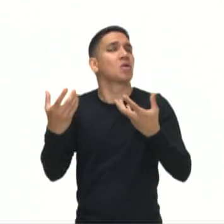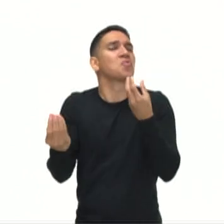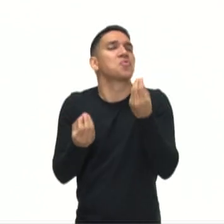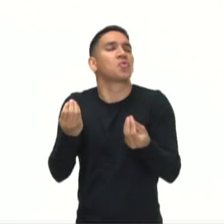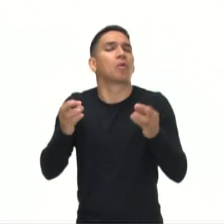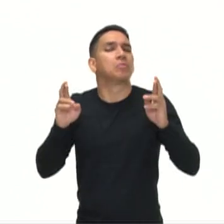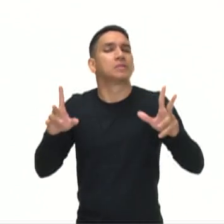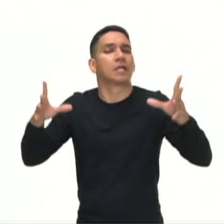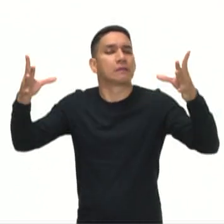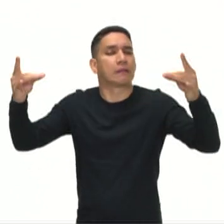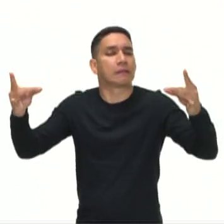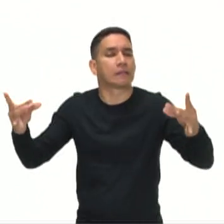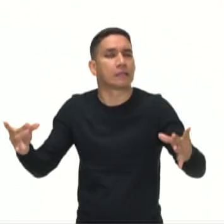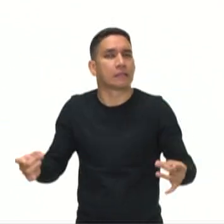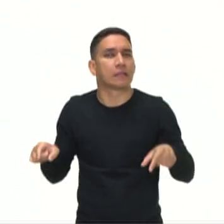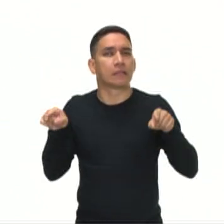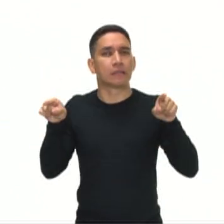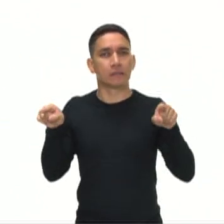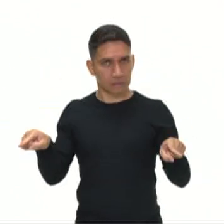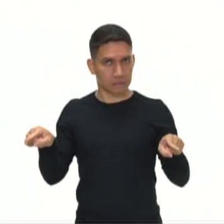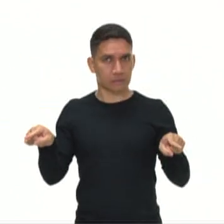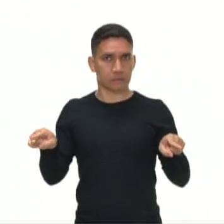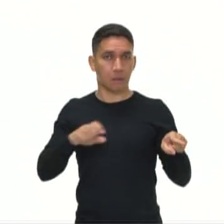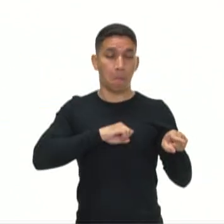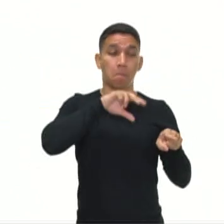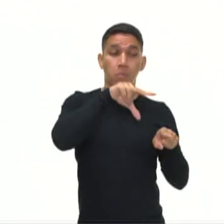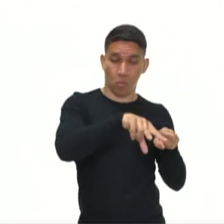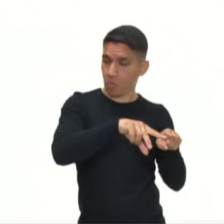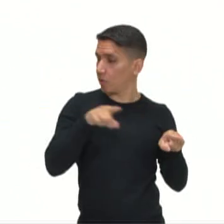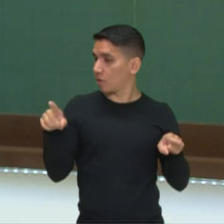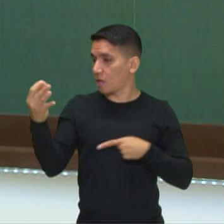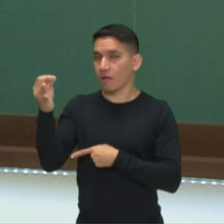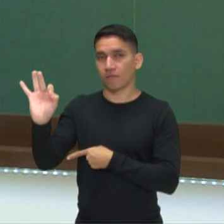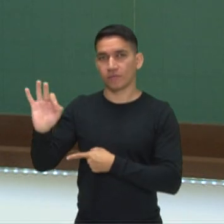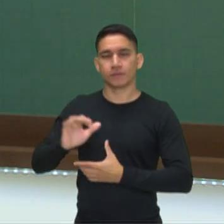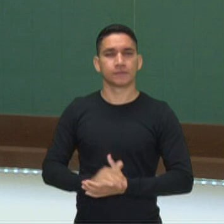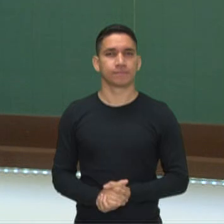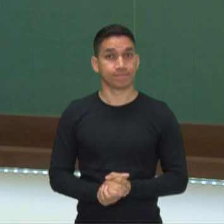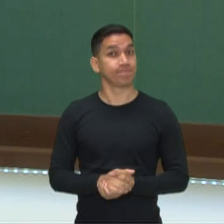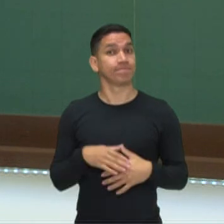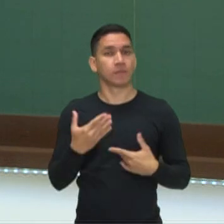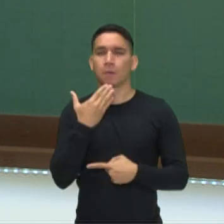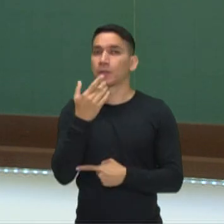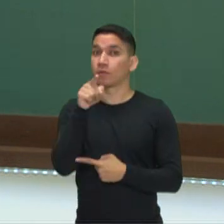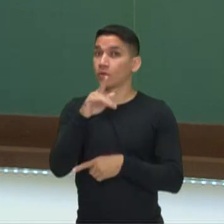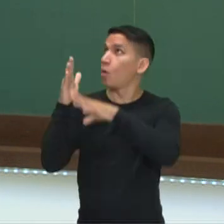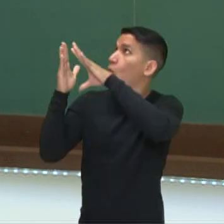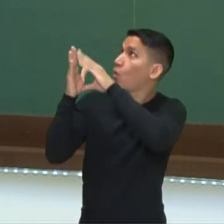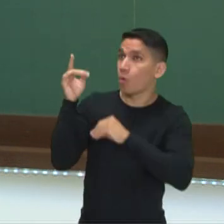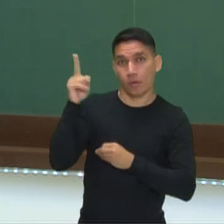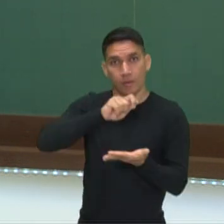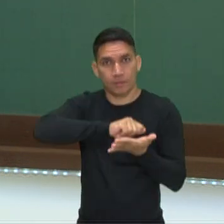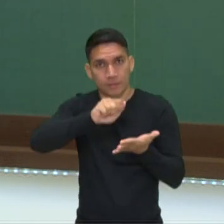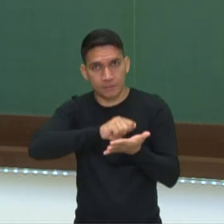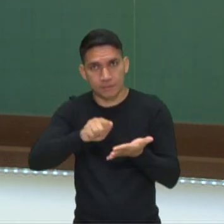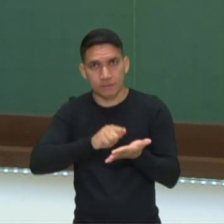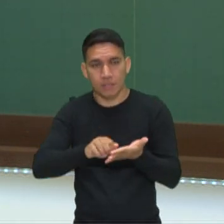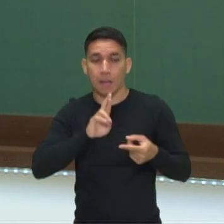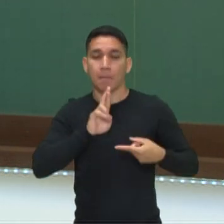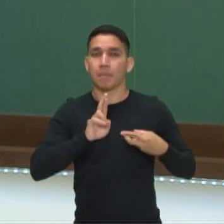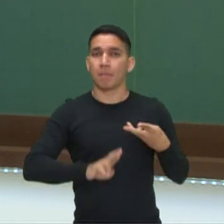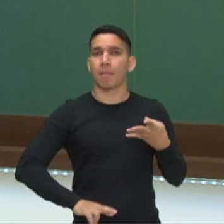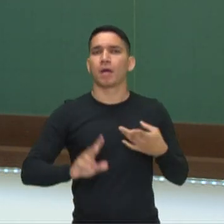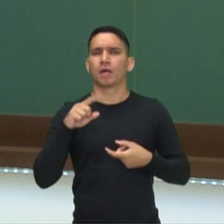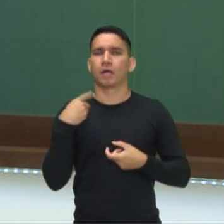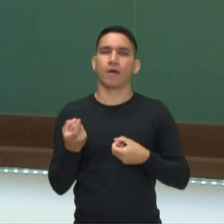que forma se desenvolveu o mercantilismo em Portugal e na França. Então, eu peço que vocês copiem essa questão no